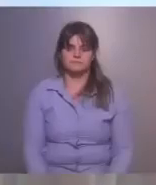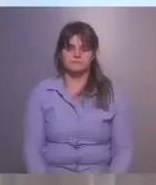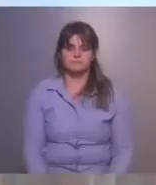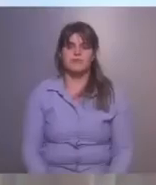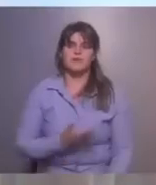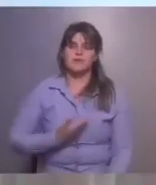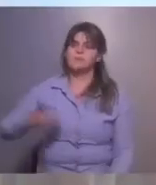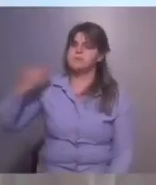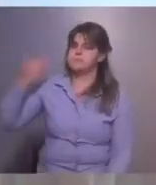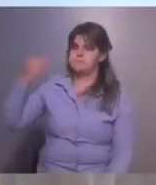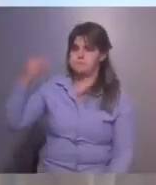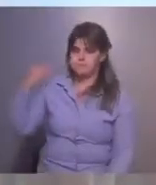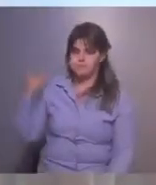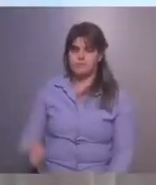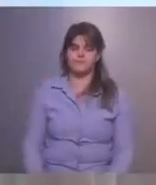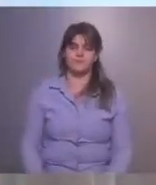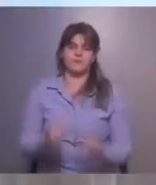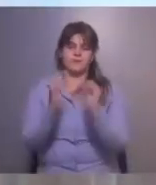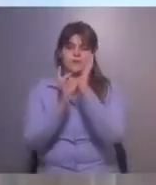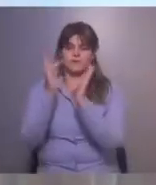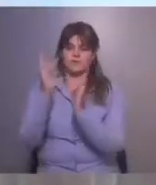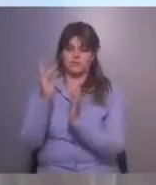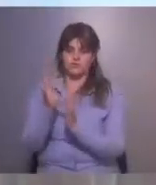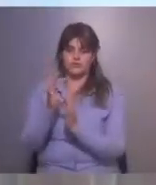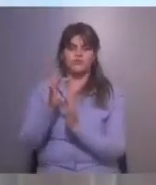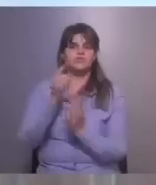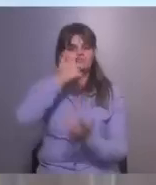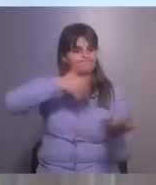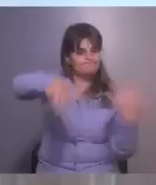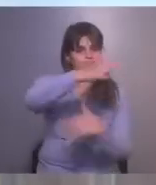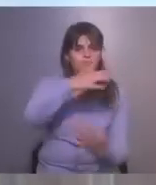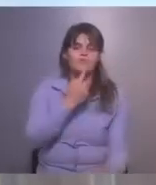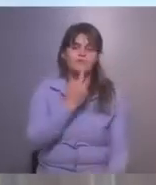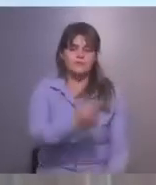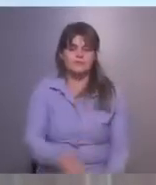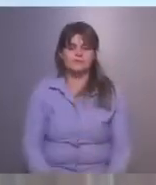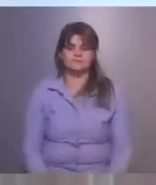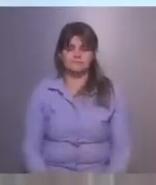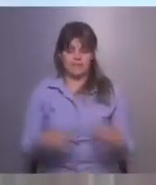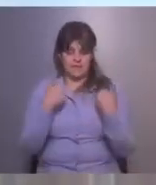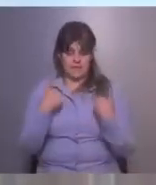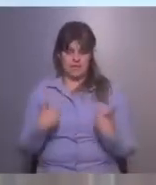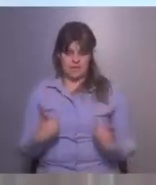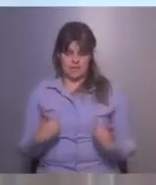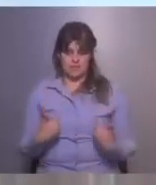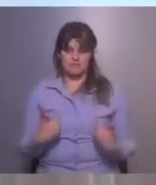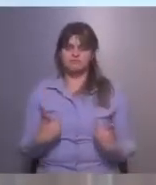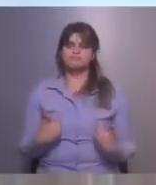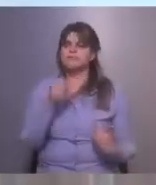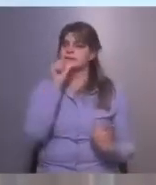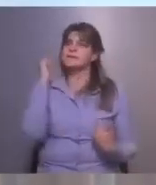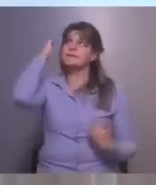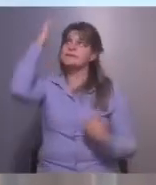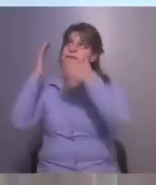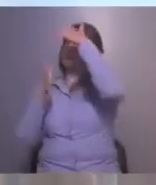Naquele tempo, disse Jesus à multidão: Eu sou o pão vivo que desceu do